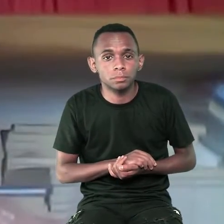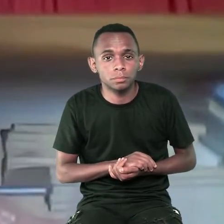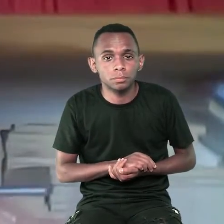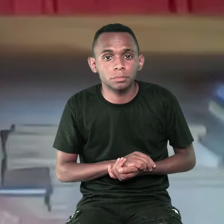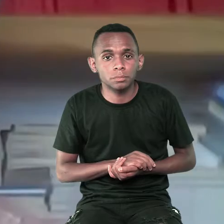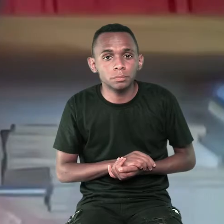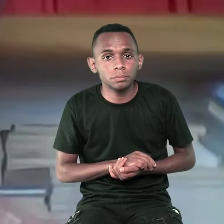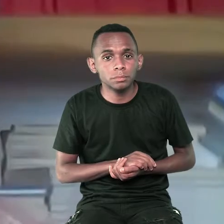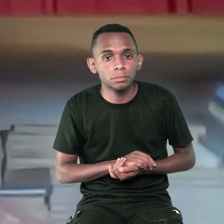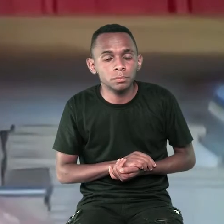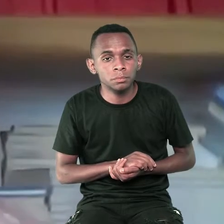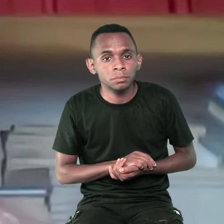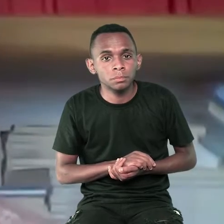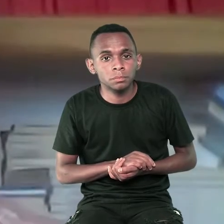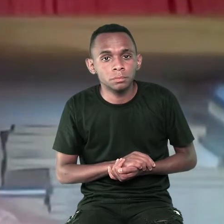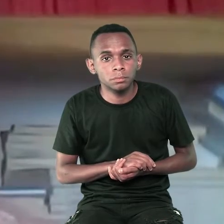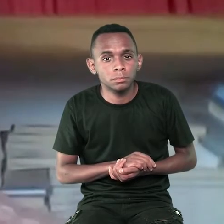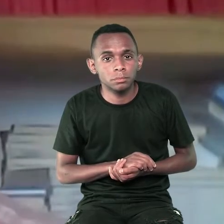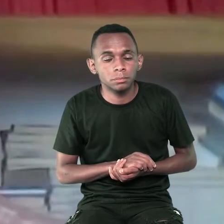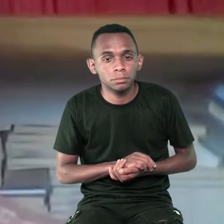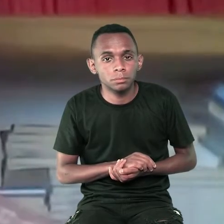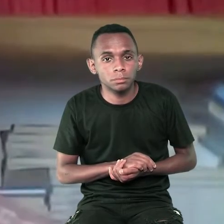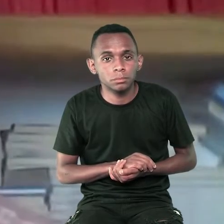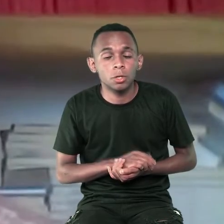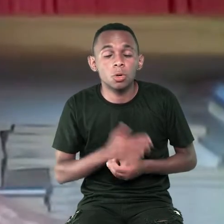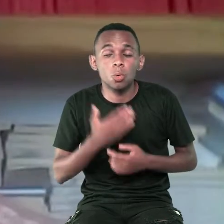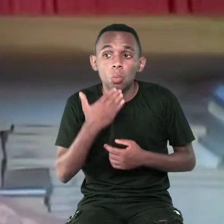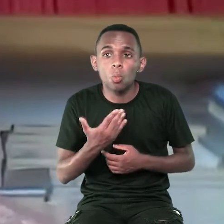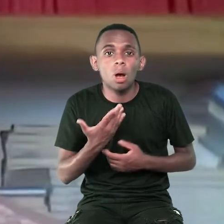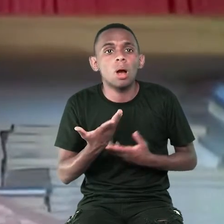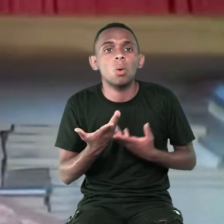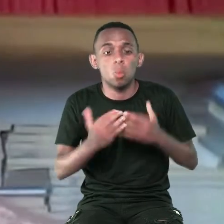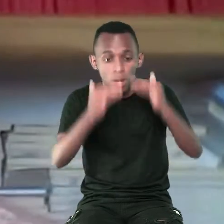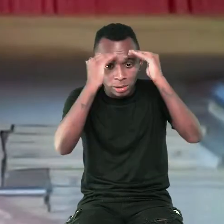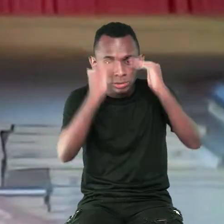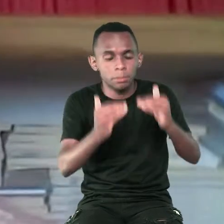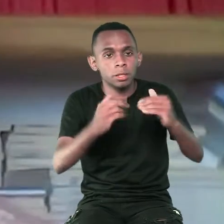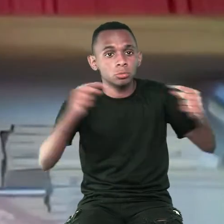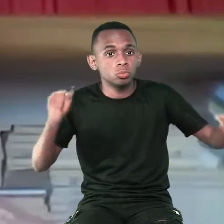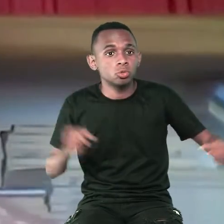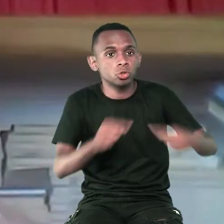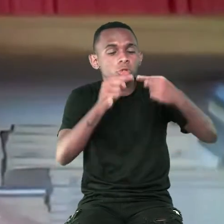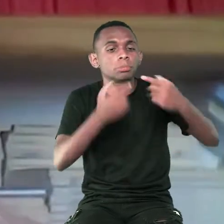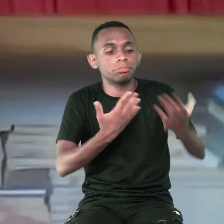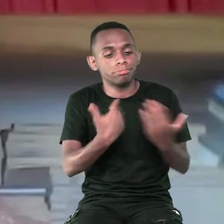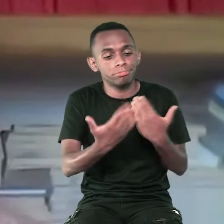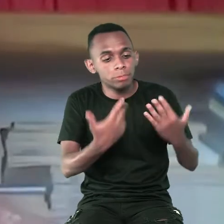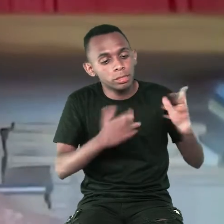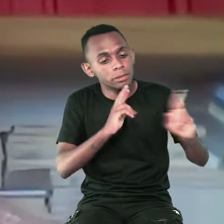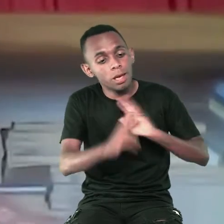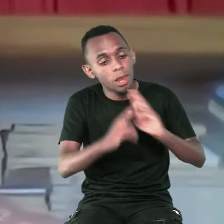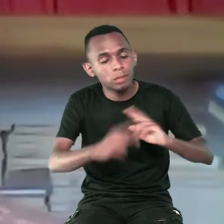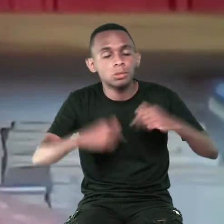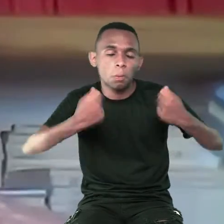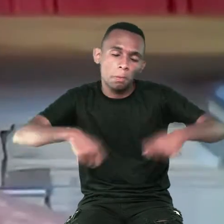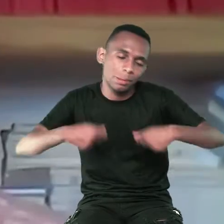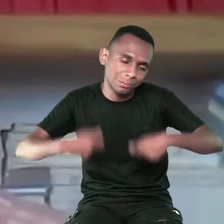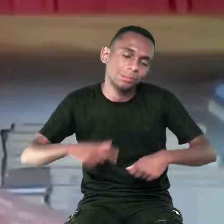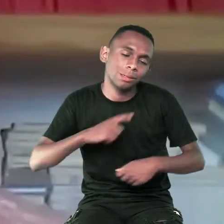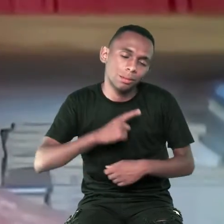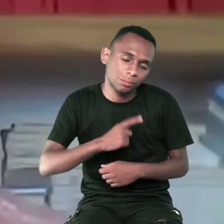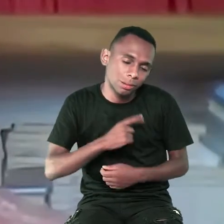né, como é que você, né, quais qual o respeito necessário, né, você